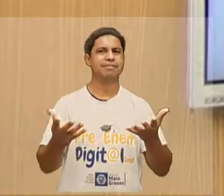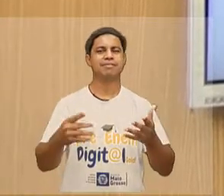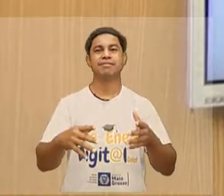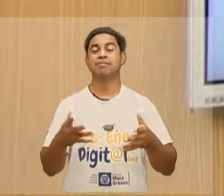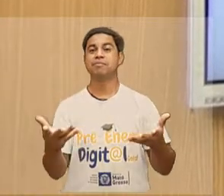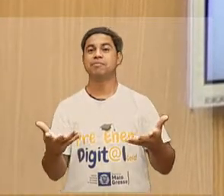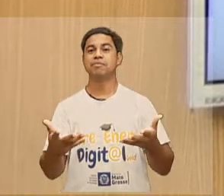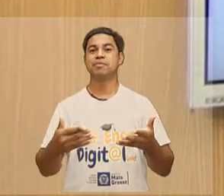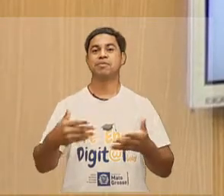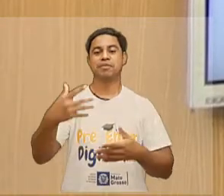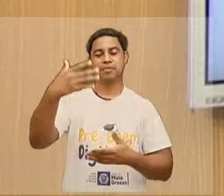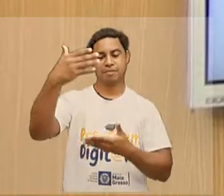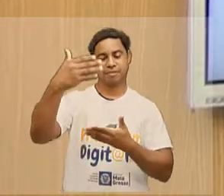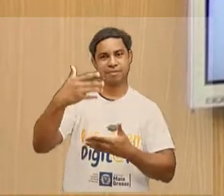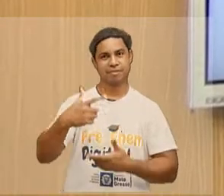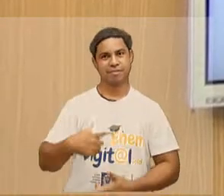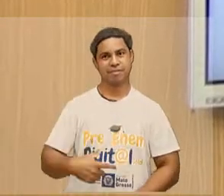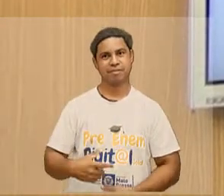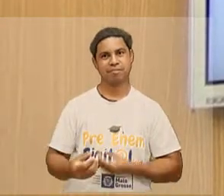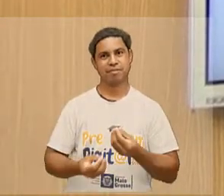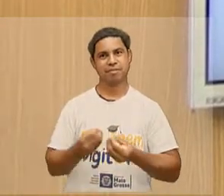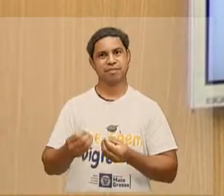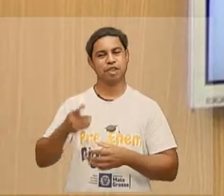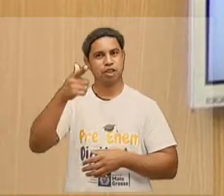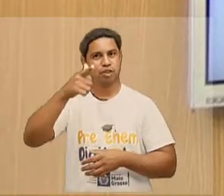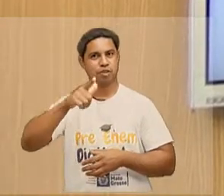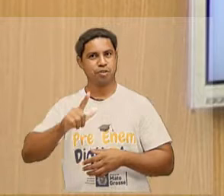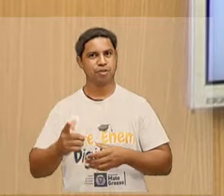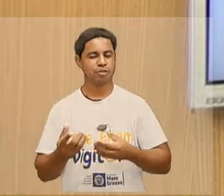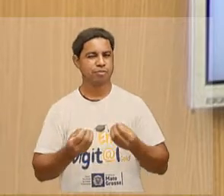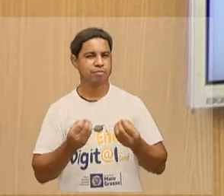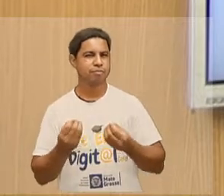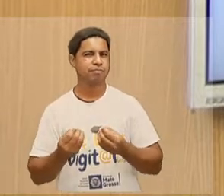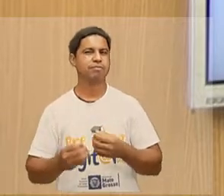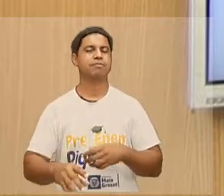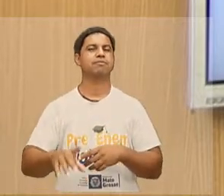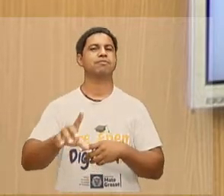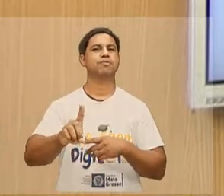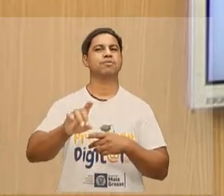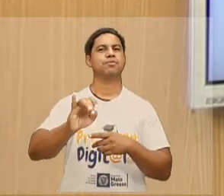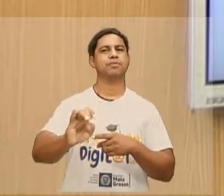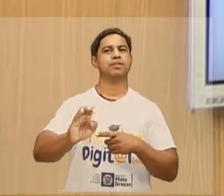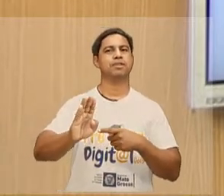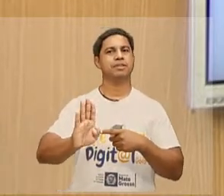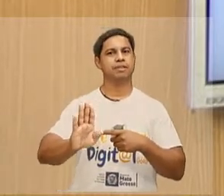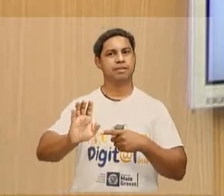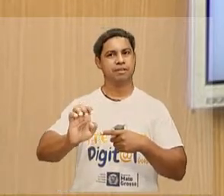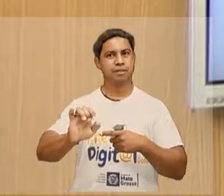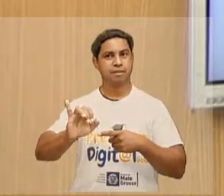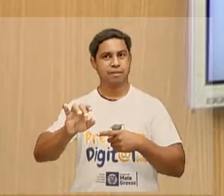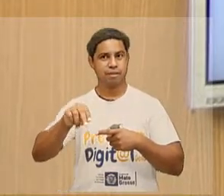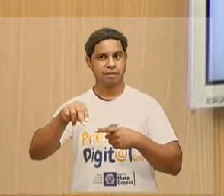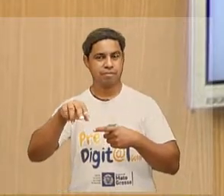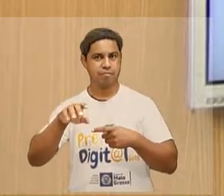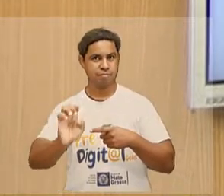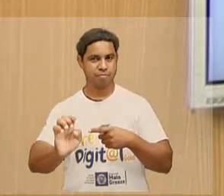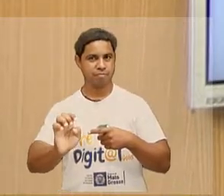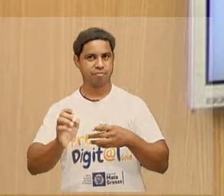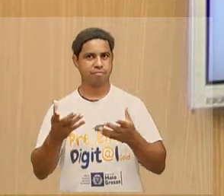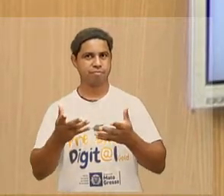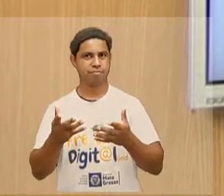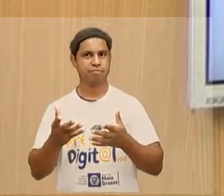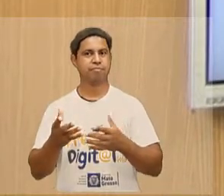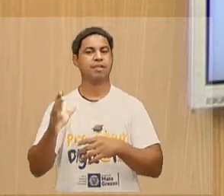presente. Mais uma vez, o incrível DeBane, o homem da física, ciências